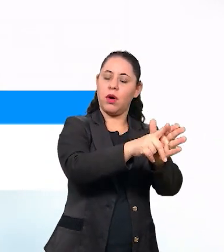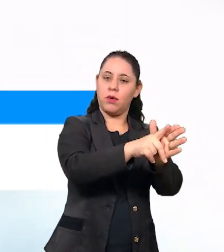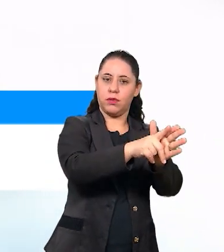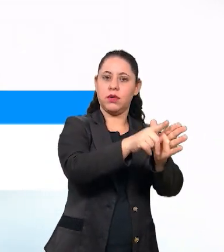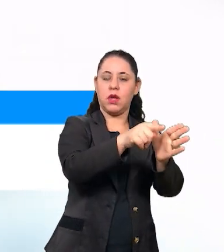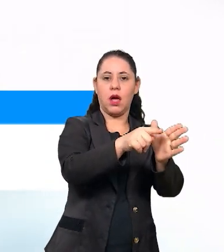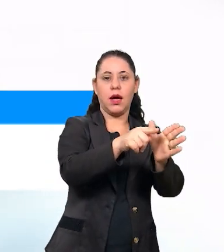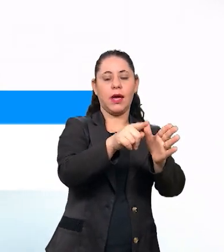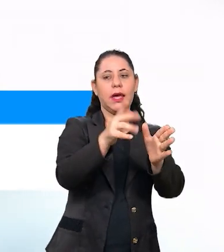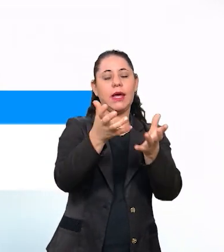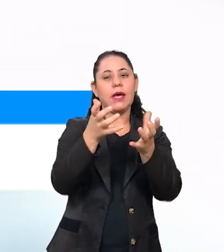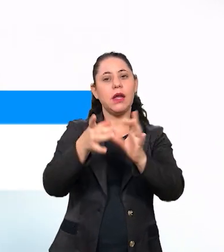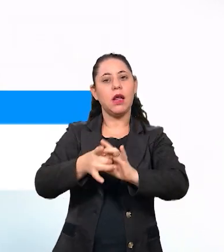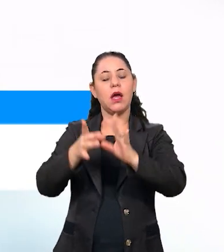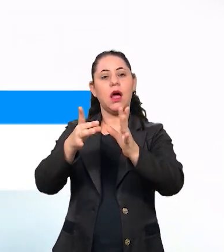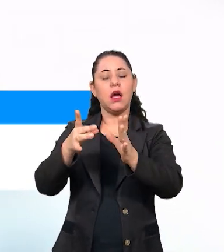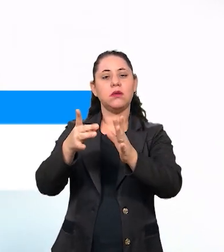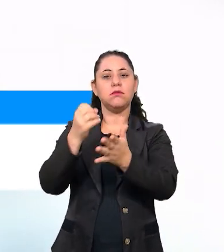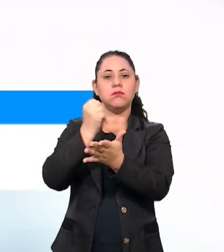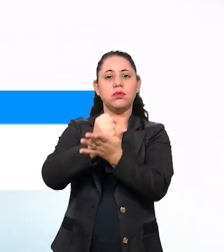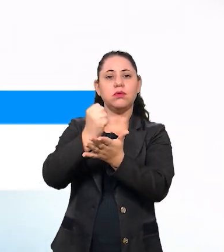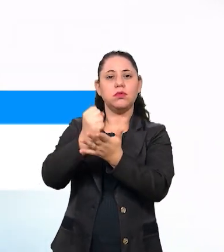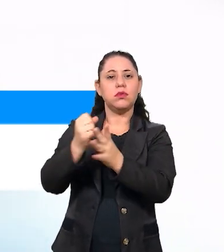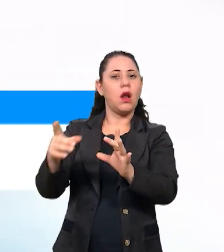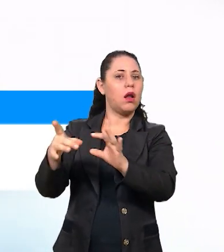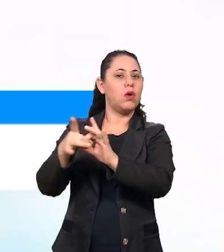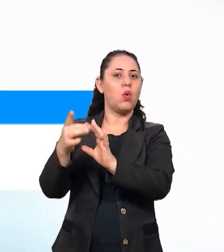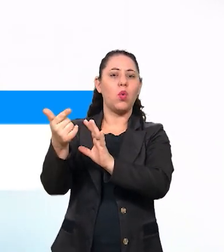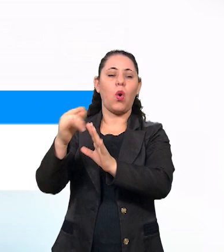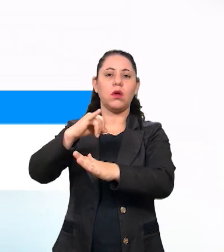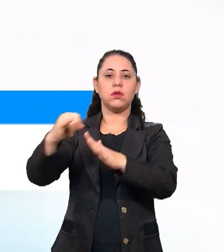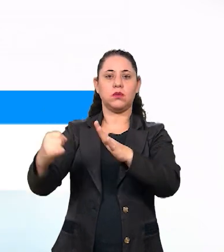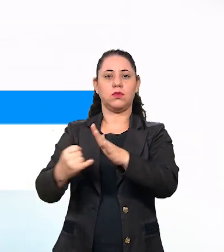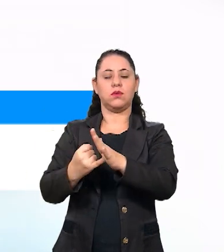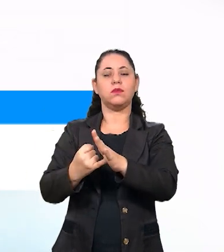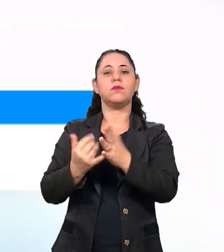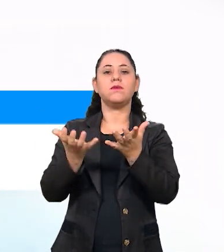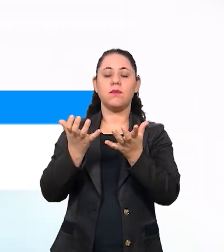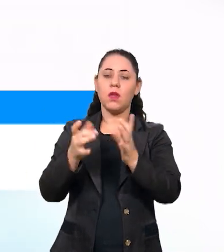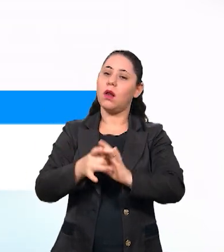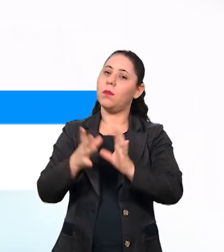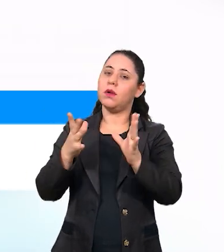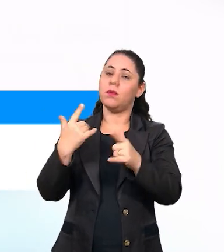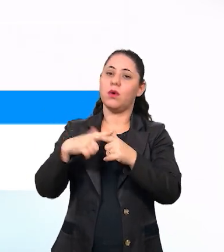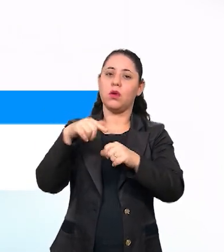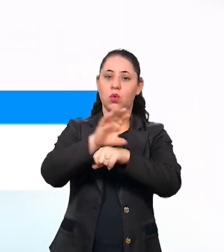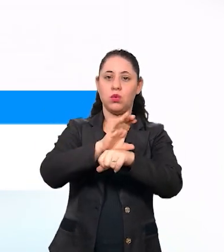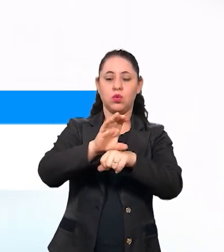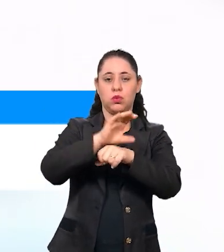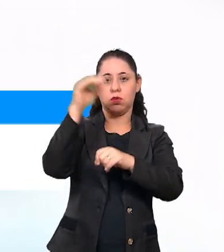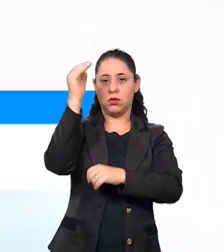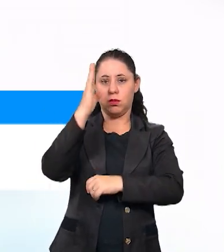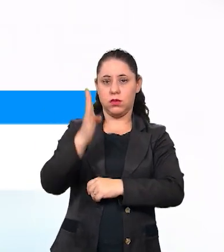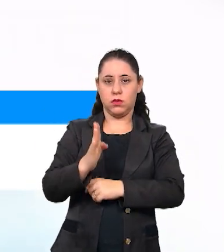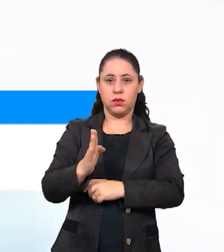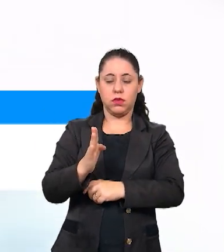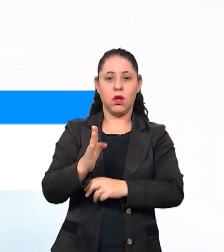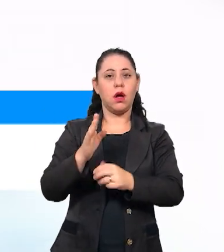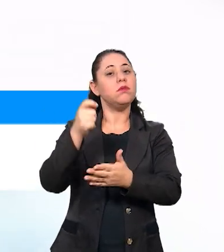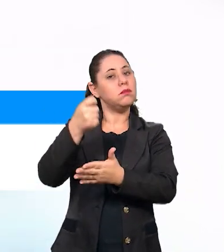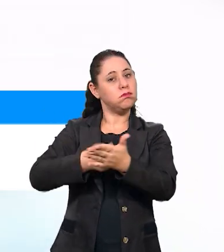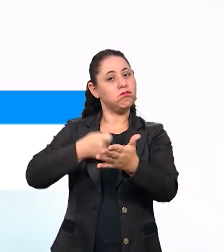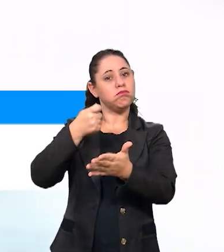então, essa maior liberdade de organização, de filiação a essas outras instituições, já que